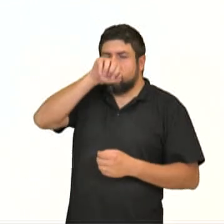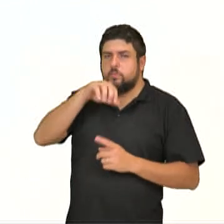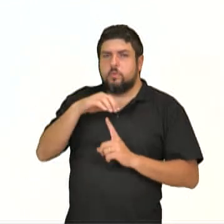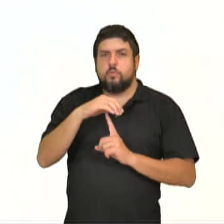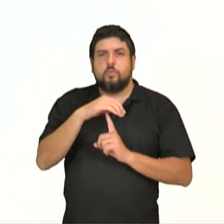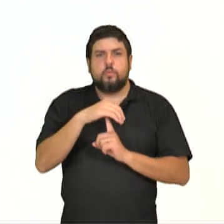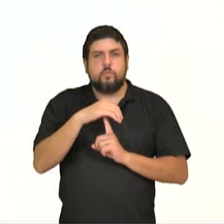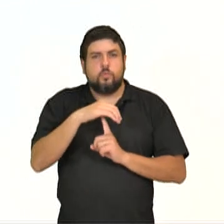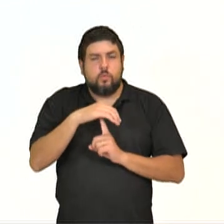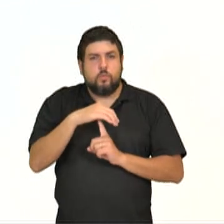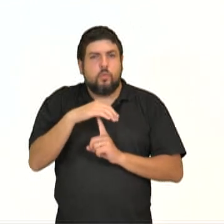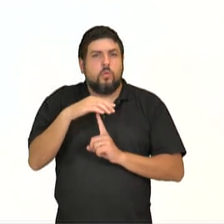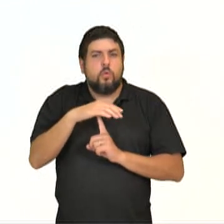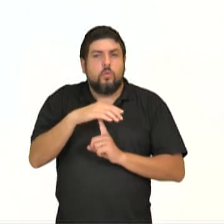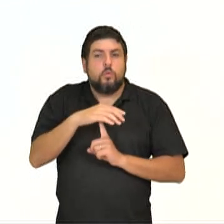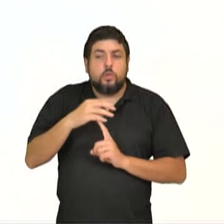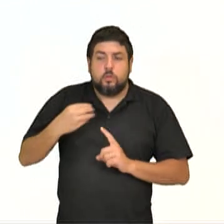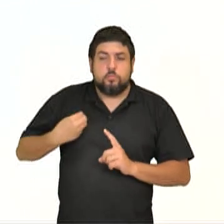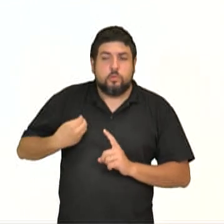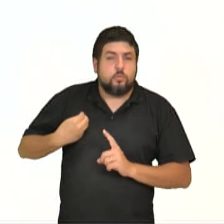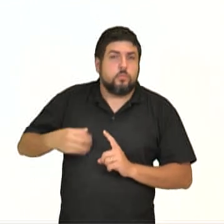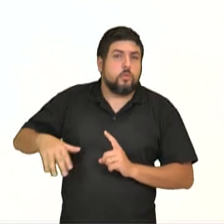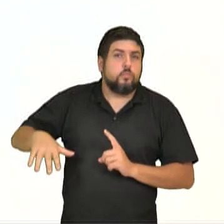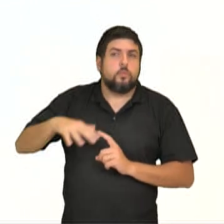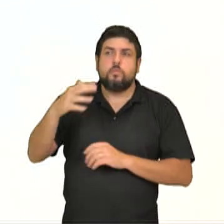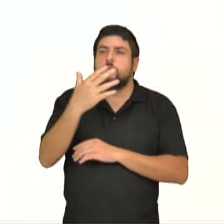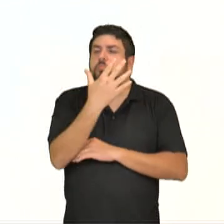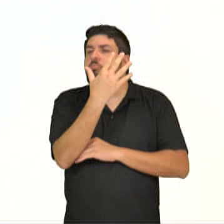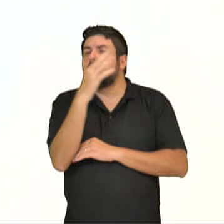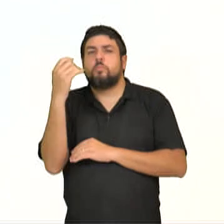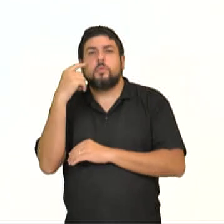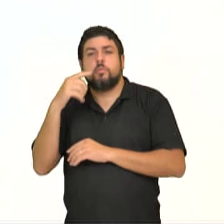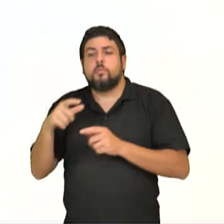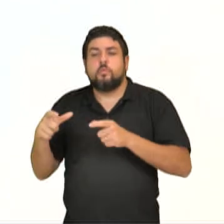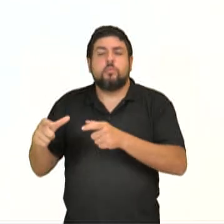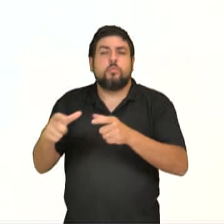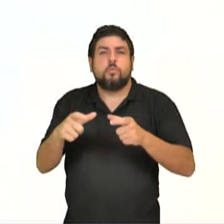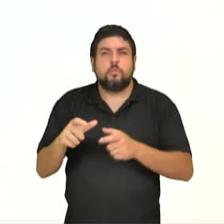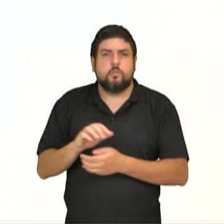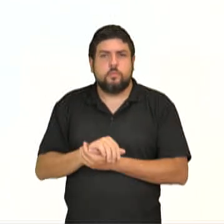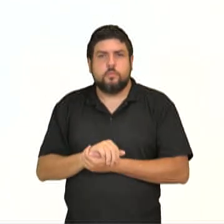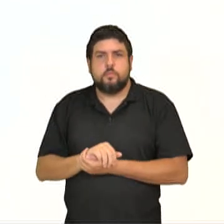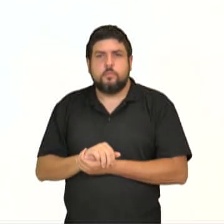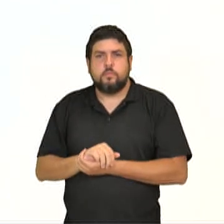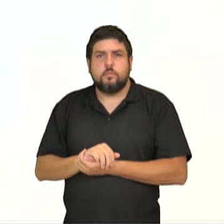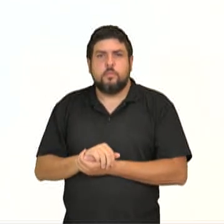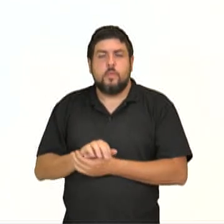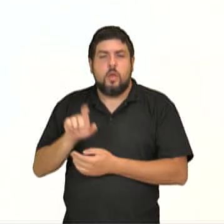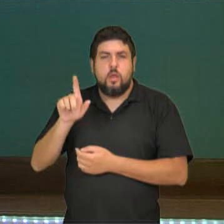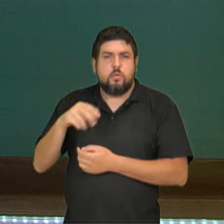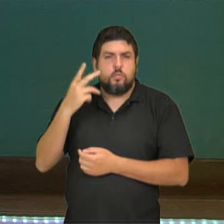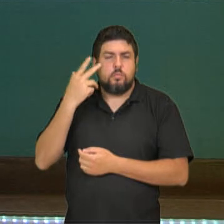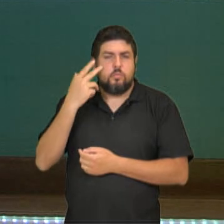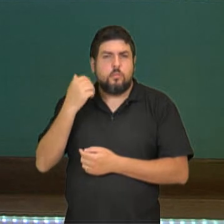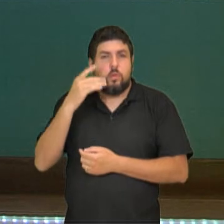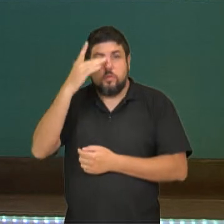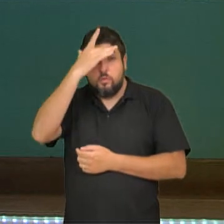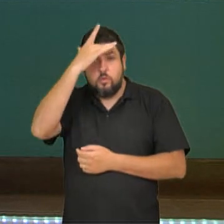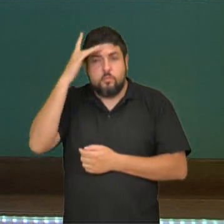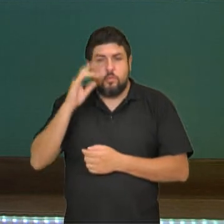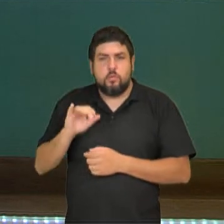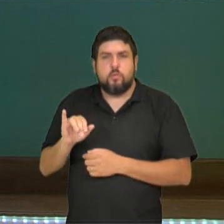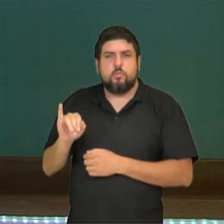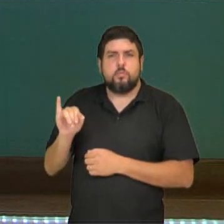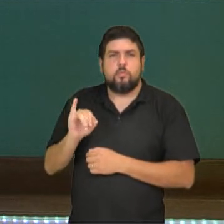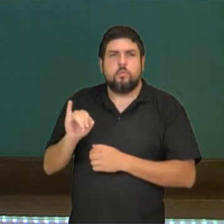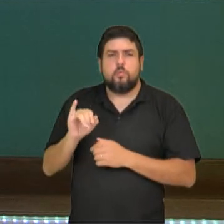estão presentes na natureza, que estão presentes no ambiente. Geralmente se desenvolve em pessoas que têm a imunidade, o